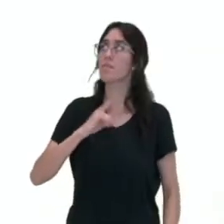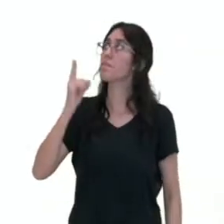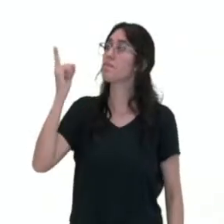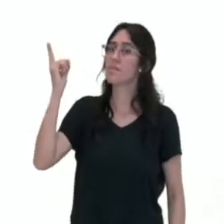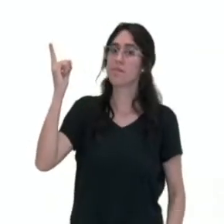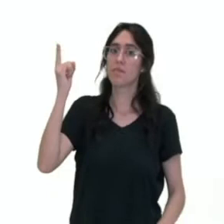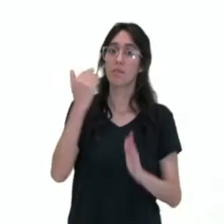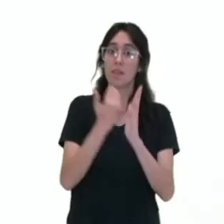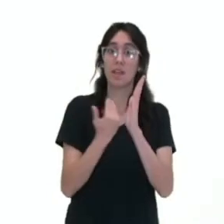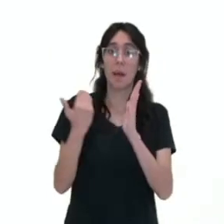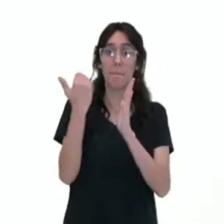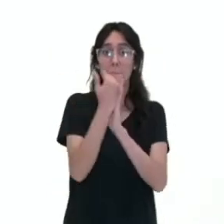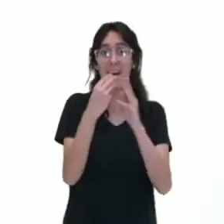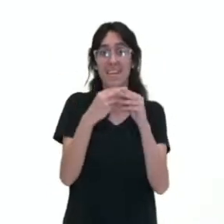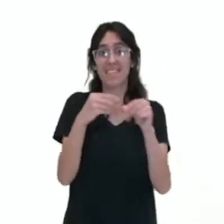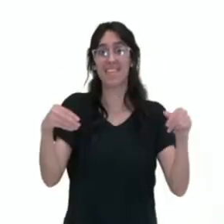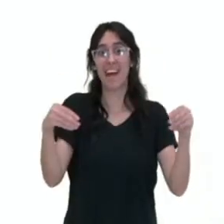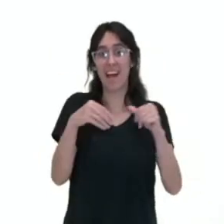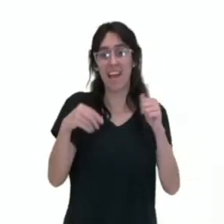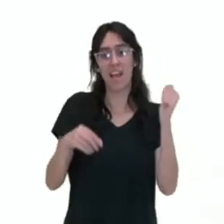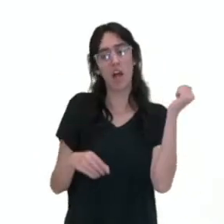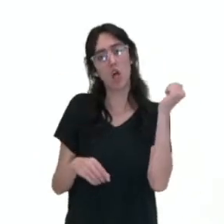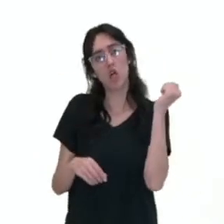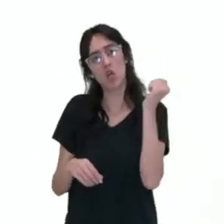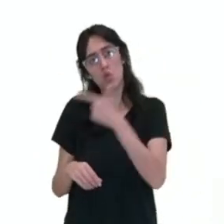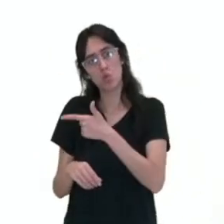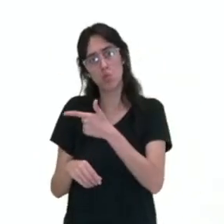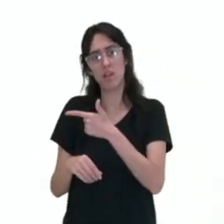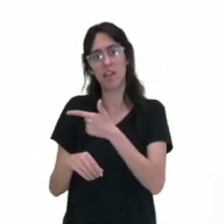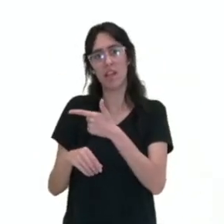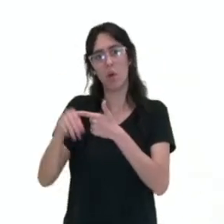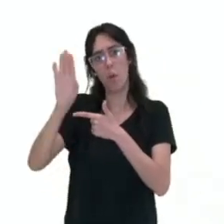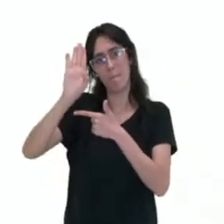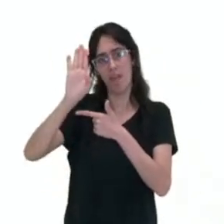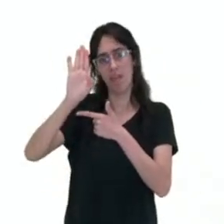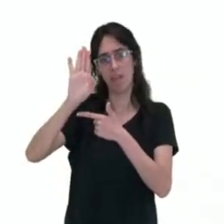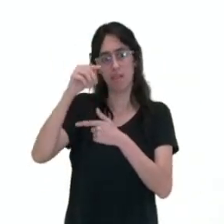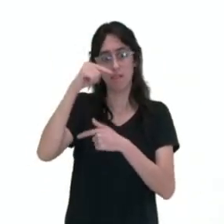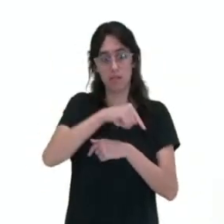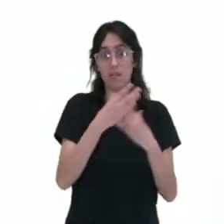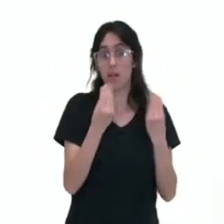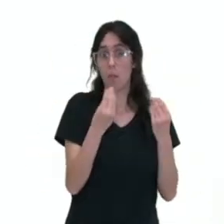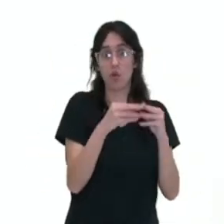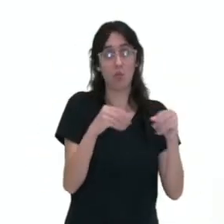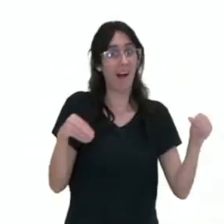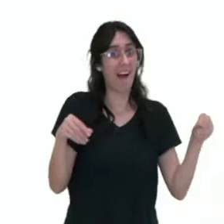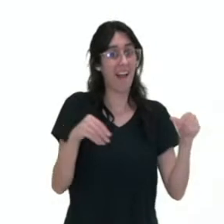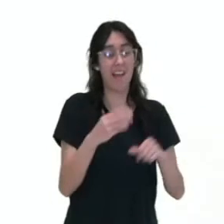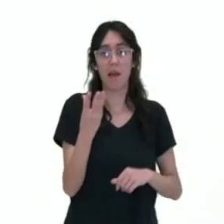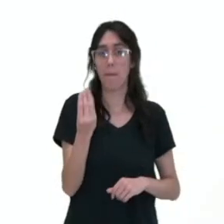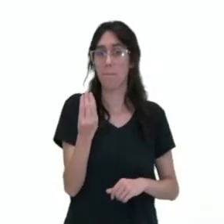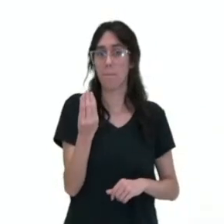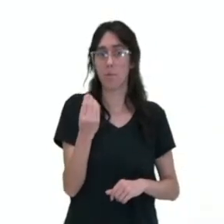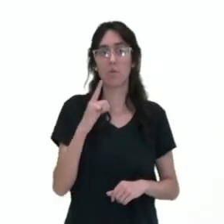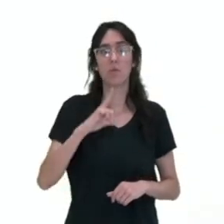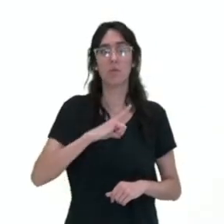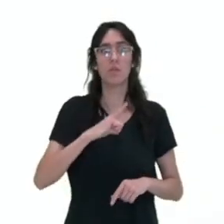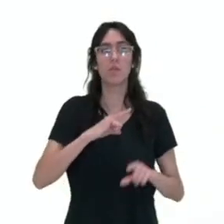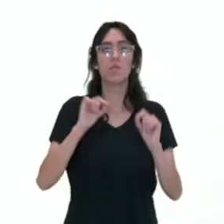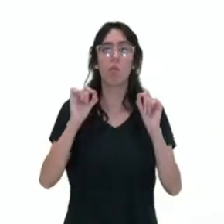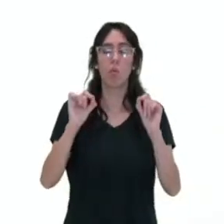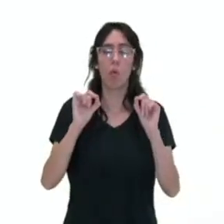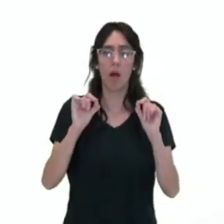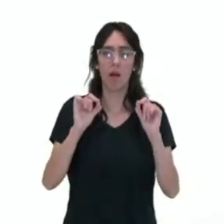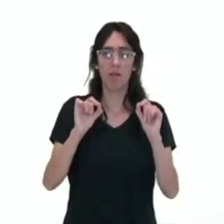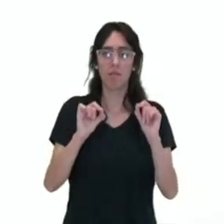mais areia do que o horizonte superficial, que é o horizonte B. Então nós temos ali que apresentam uma capacidade